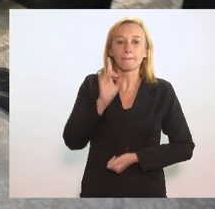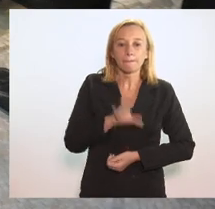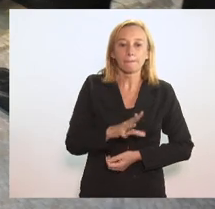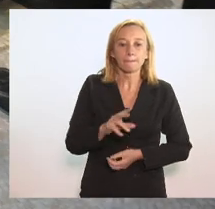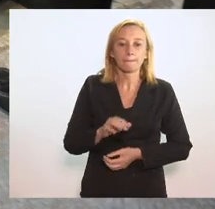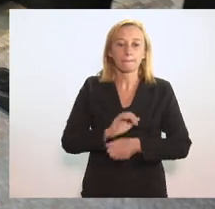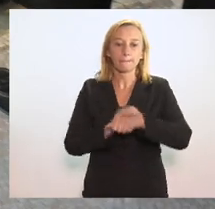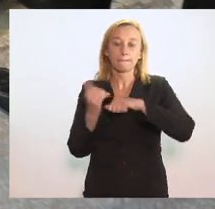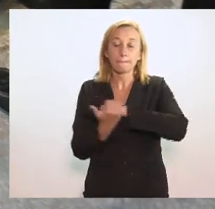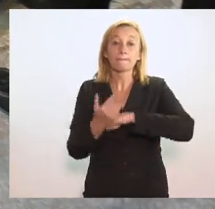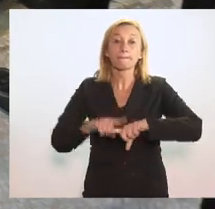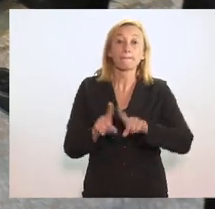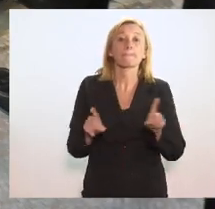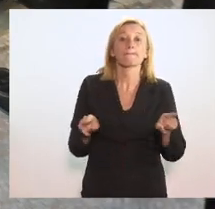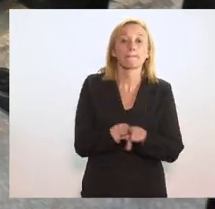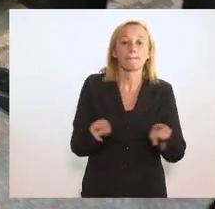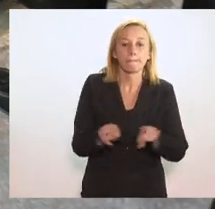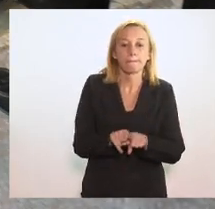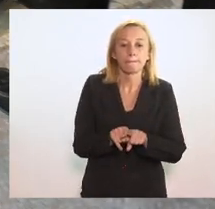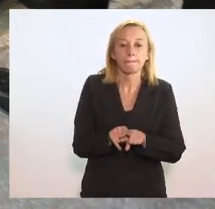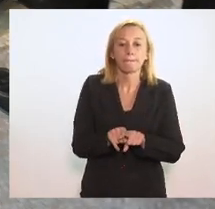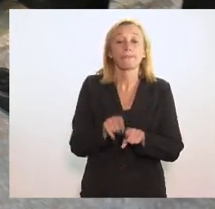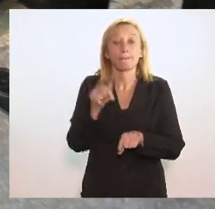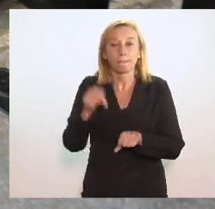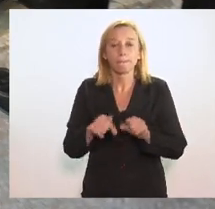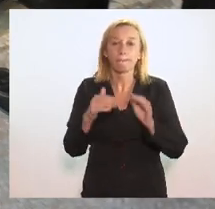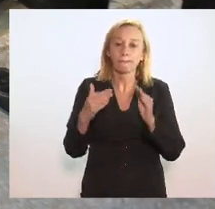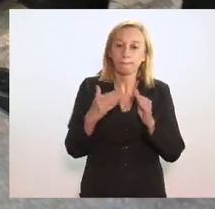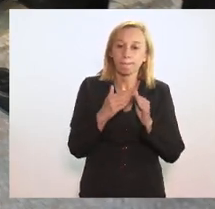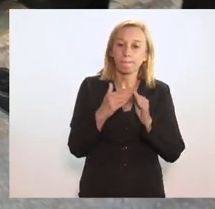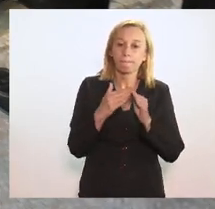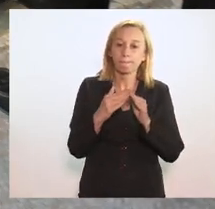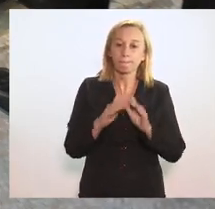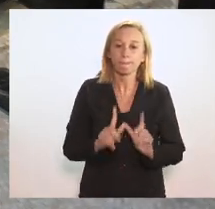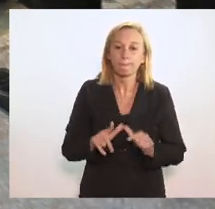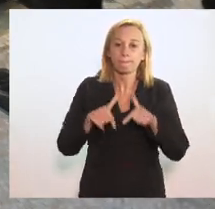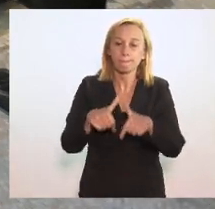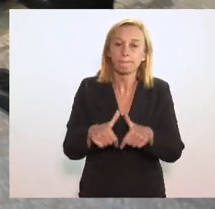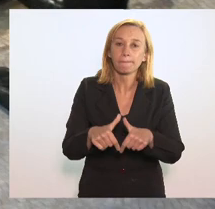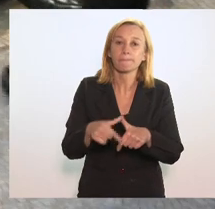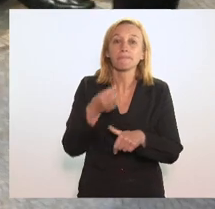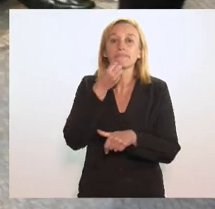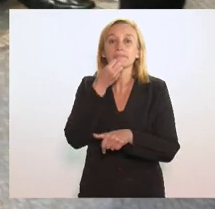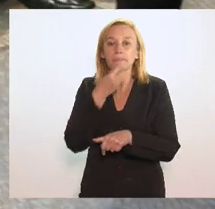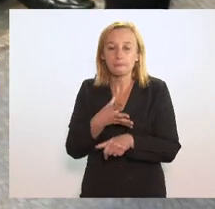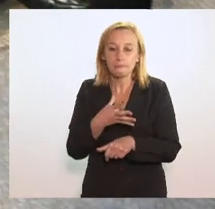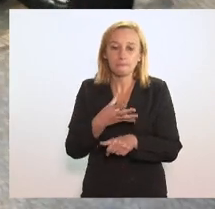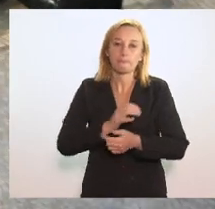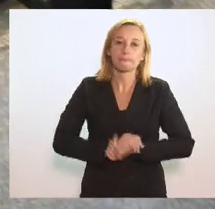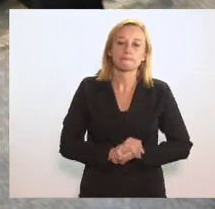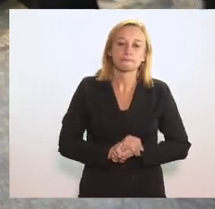Covid, mas também quando essa casa faz uma ação tão positiva como o plano